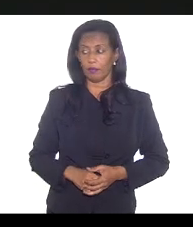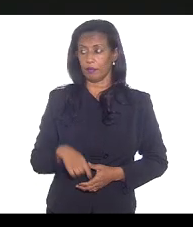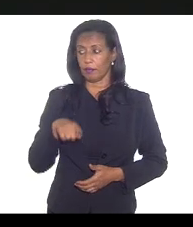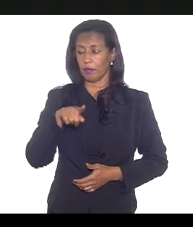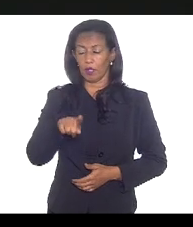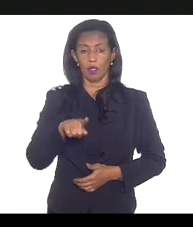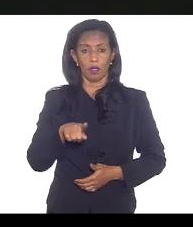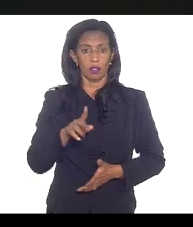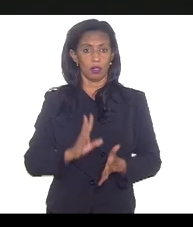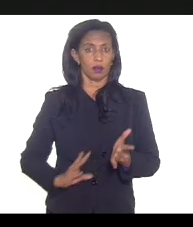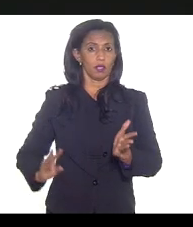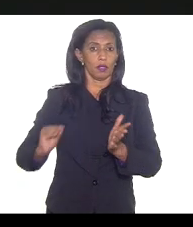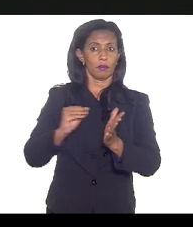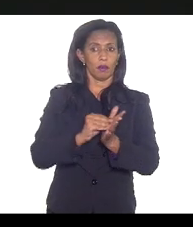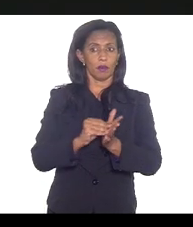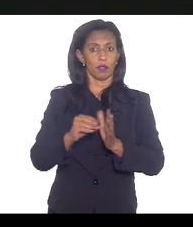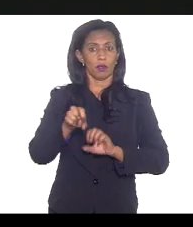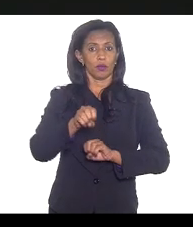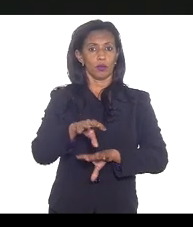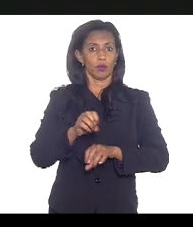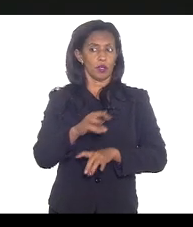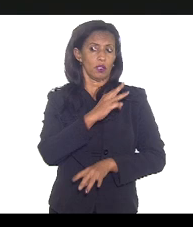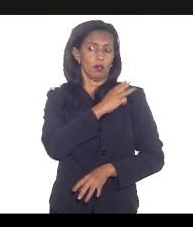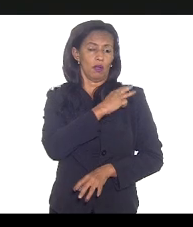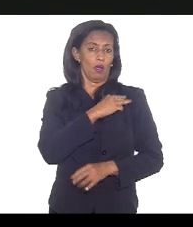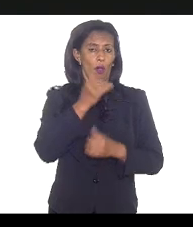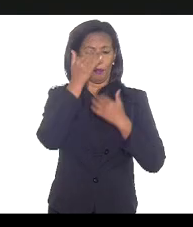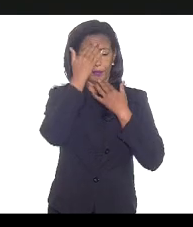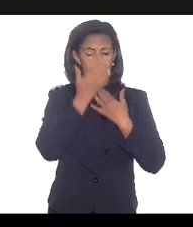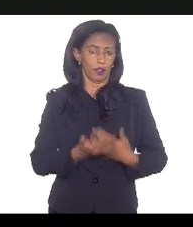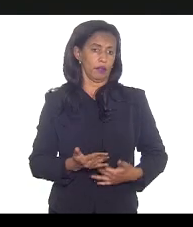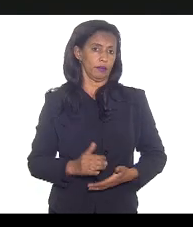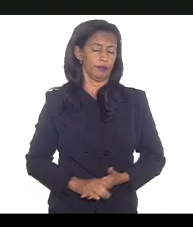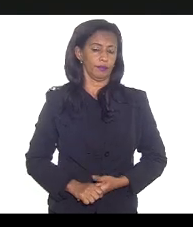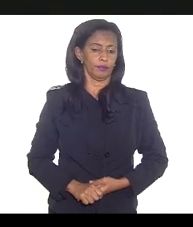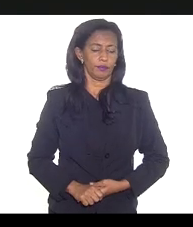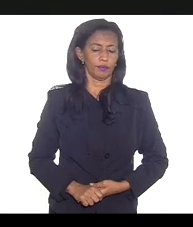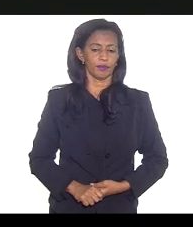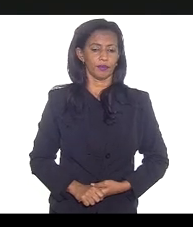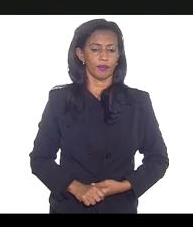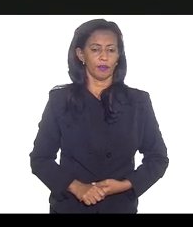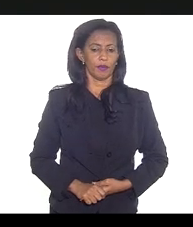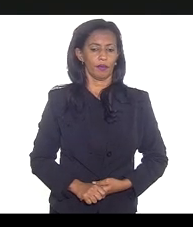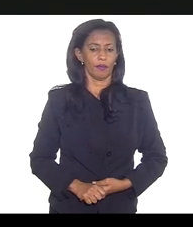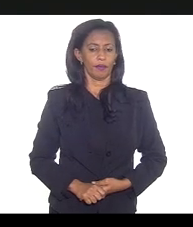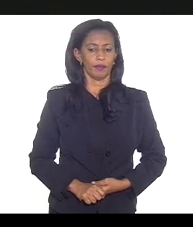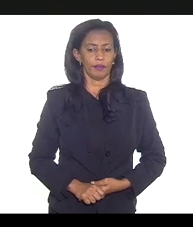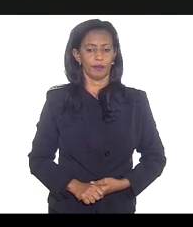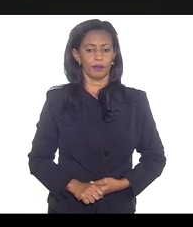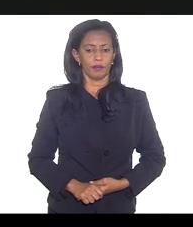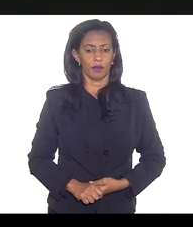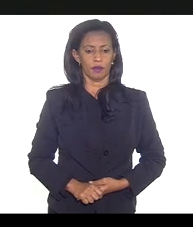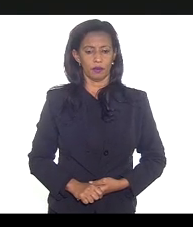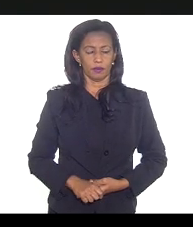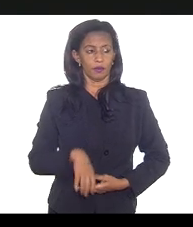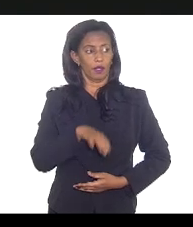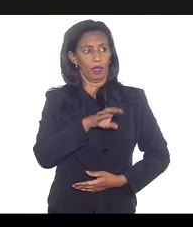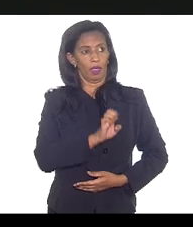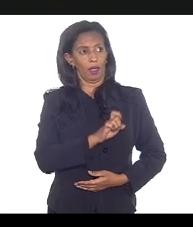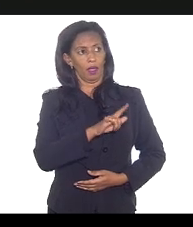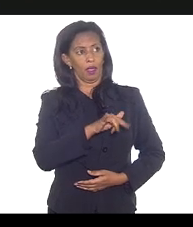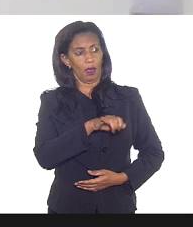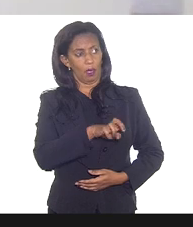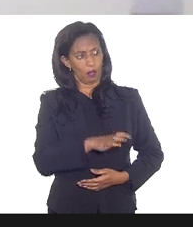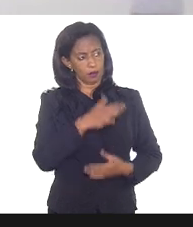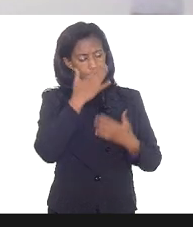dessa implementação do ensino médio. Tá ok? Obrigada. Obrigado, Eliane.